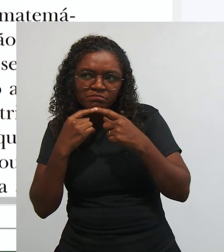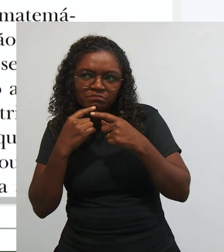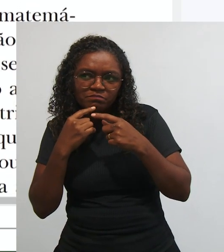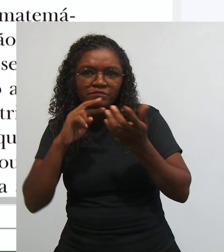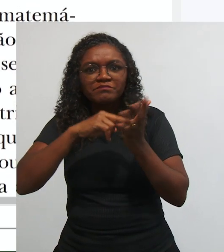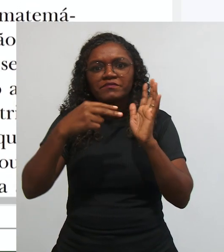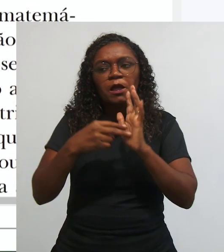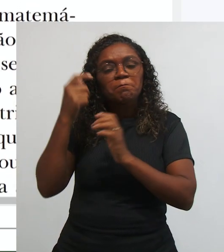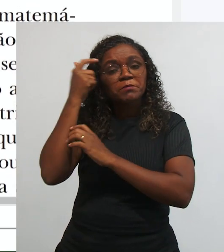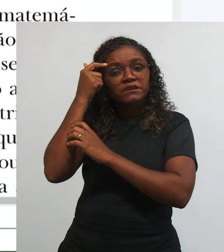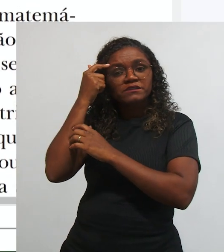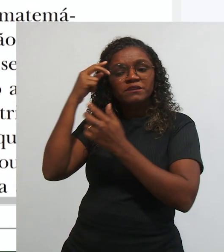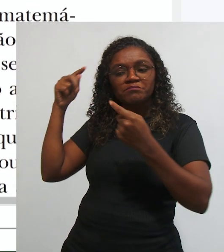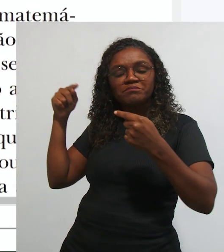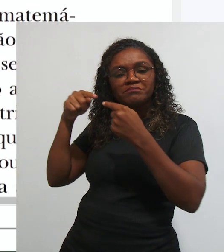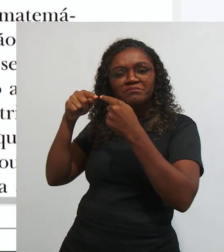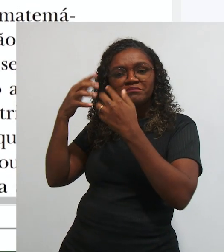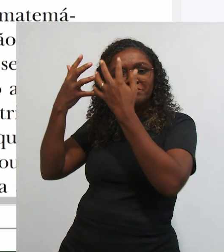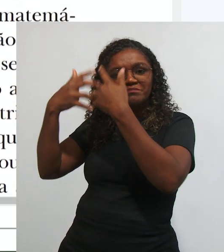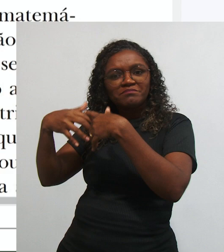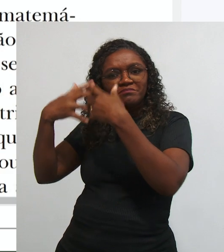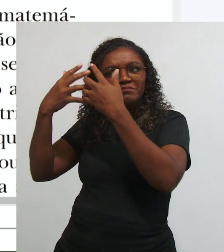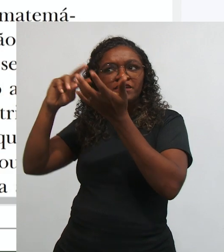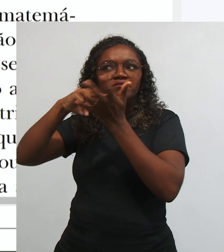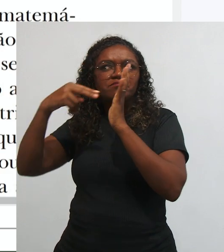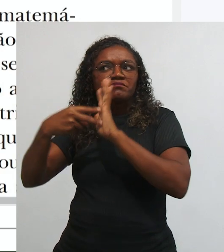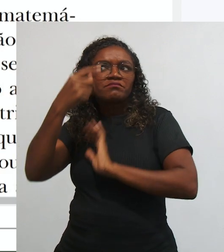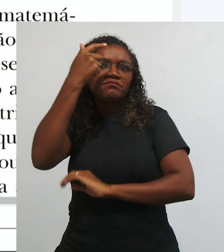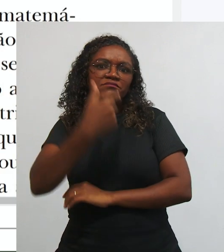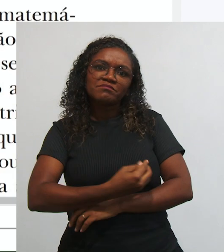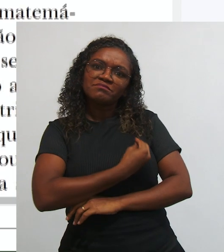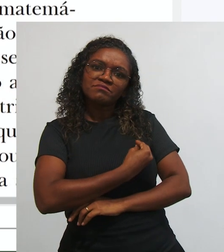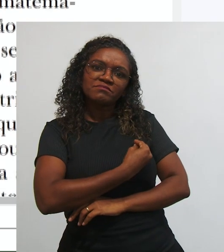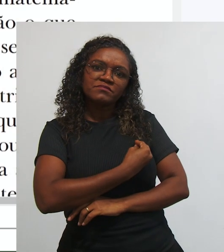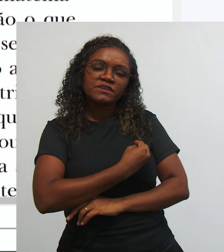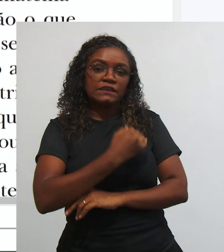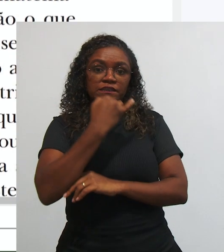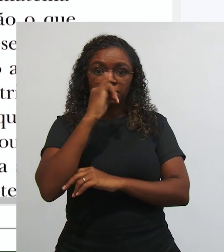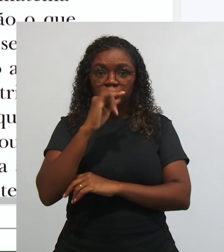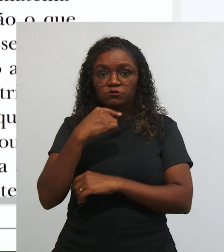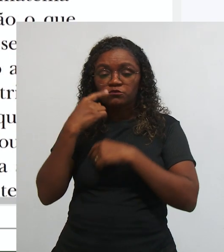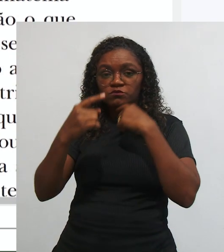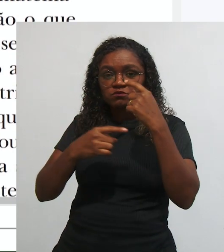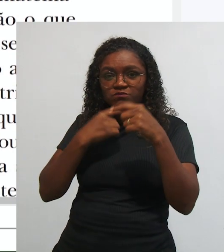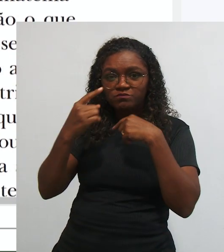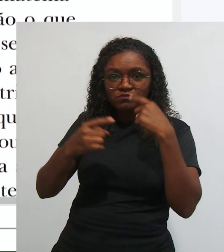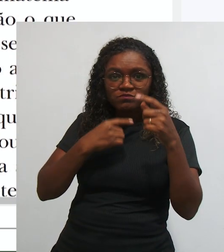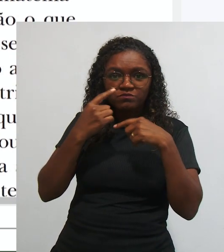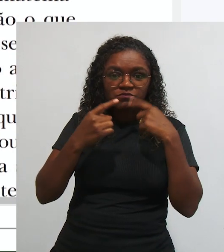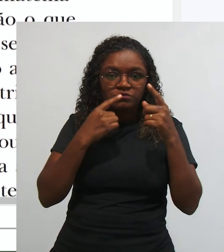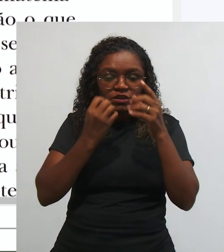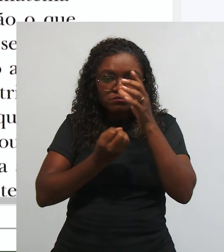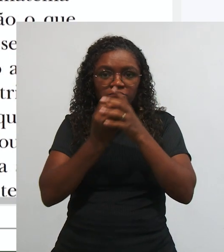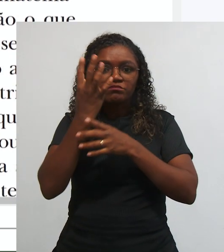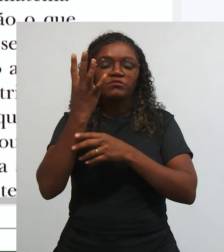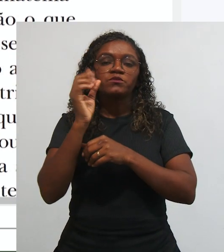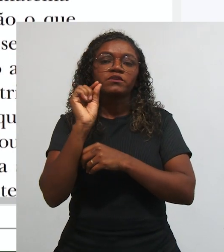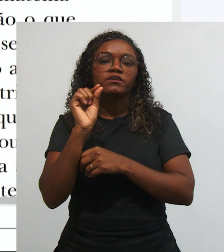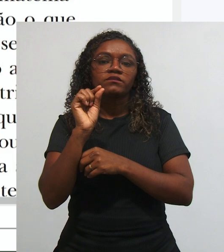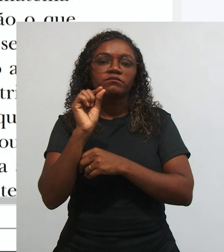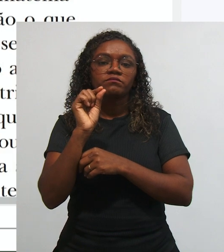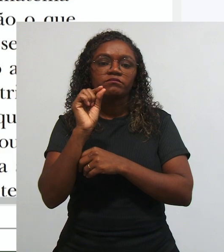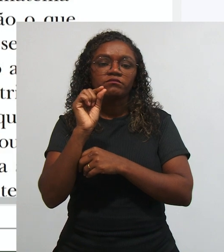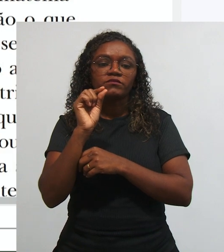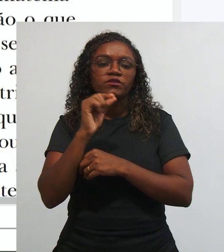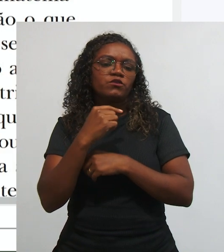pense. Portanto, também que eu existo. Assim, na dúvida, mais radical, brota a primeira